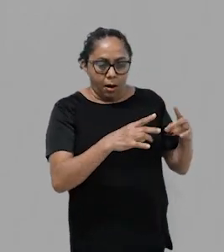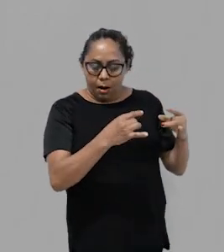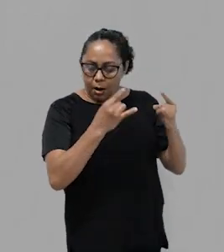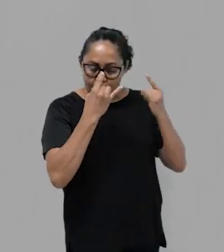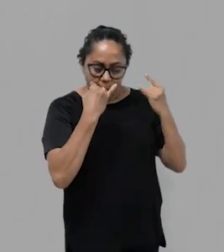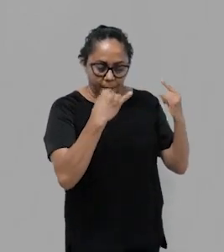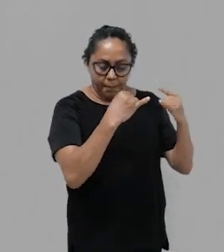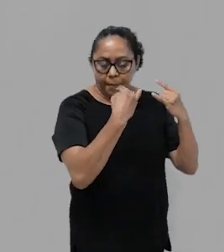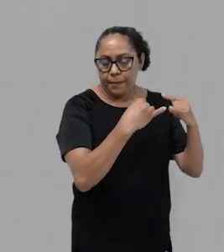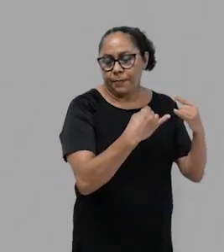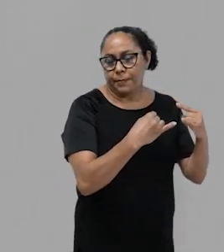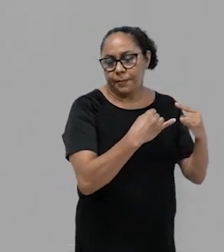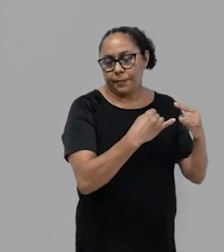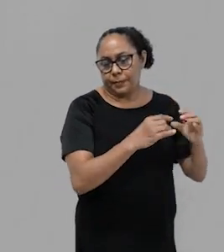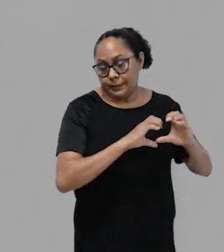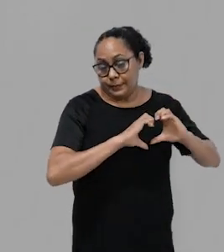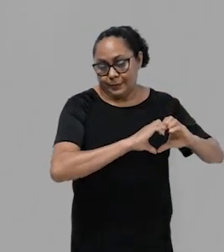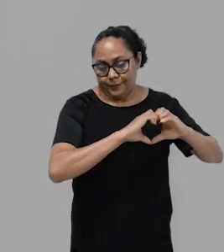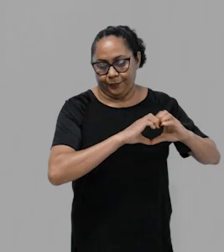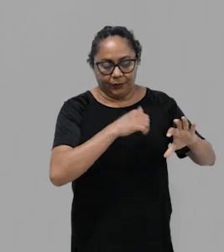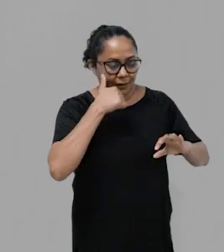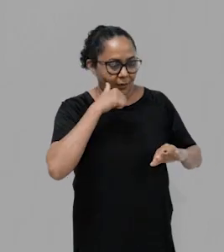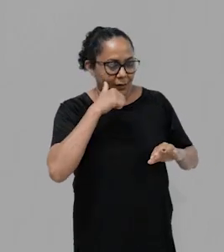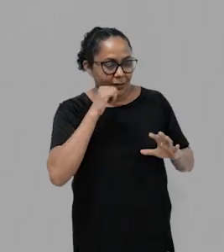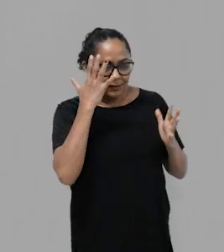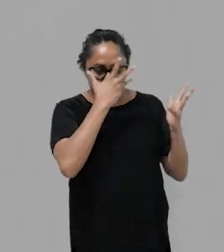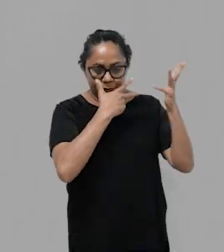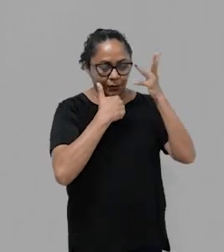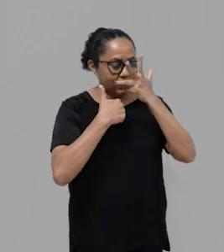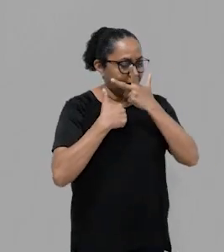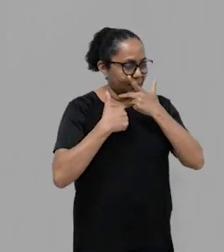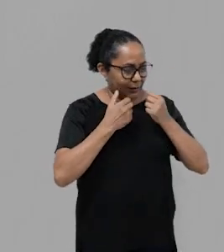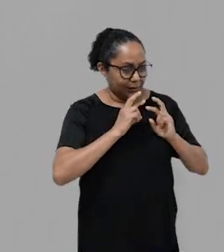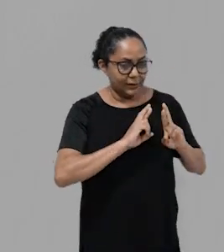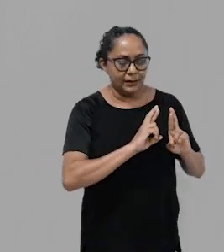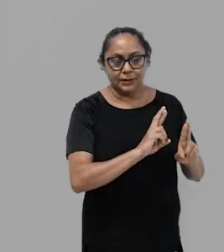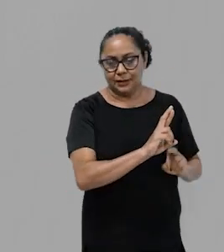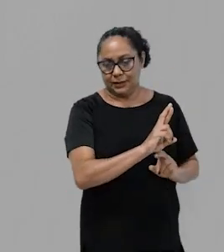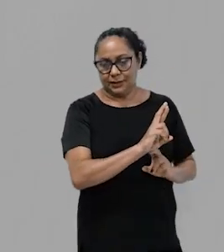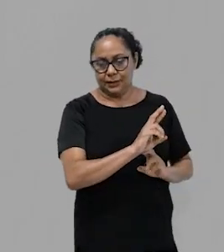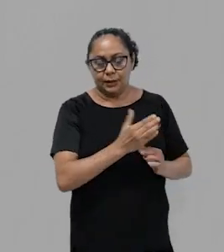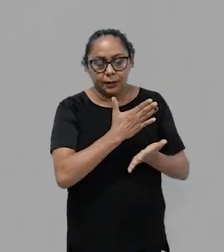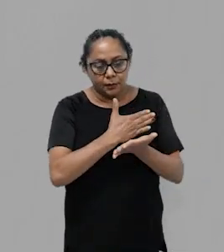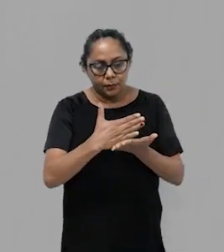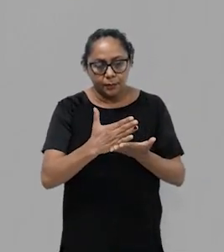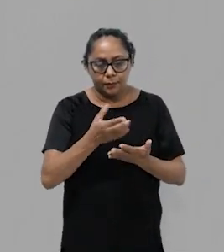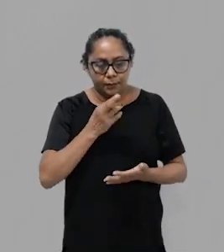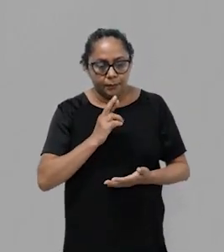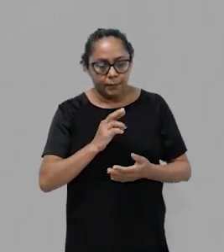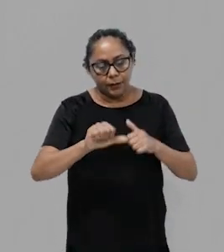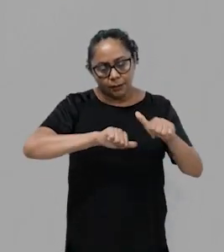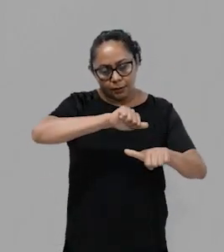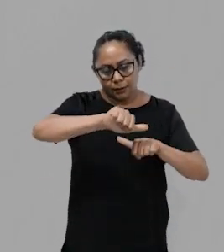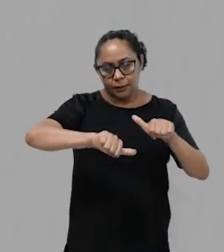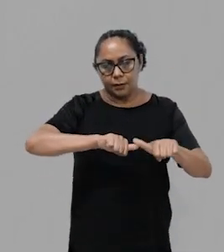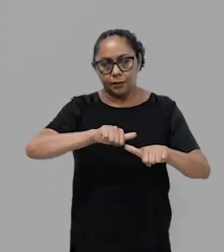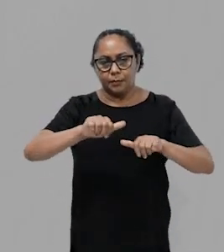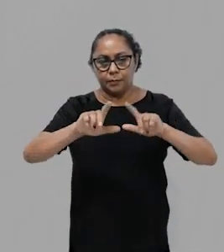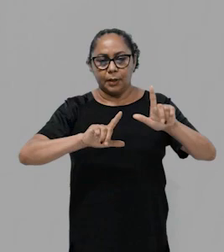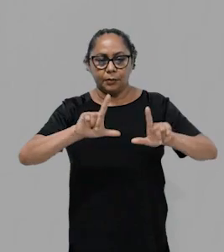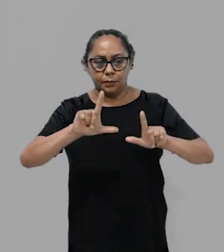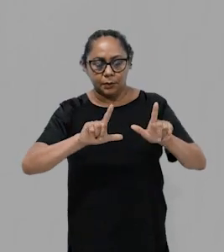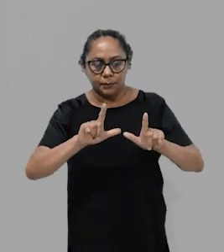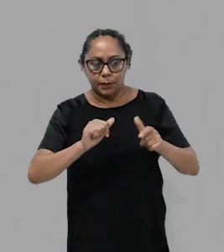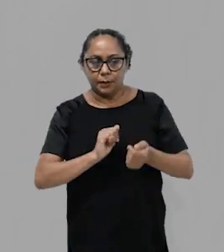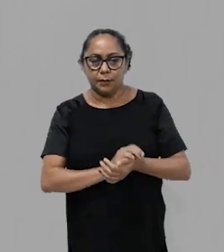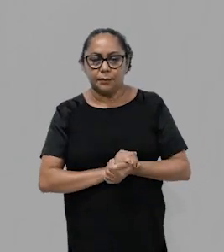parisienses. Ele fica apaixonado pela forma como é representado e ele começa a modificar toda a obra dele. Não sei se alguém prestou atenção.